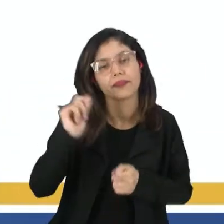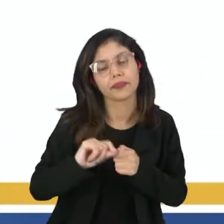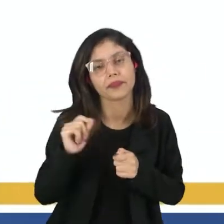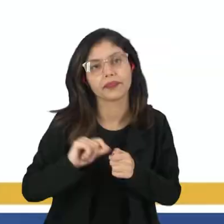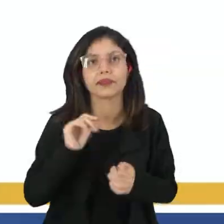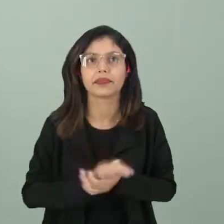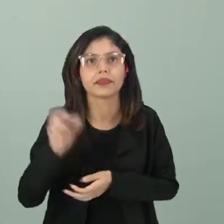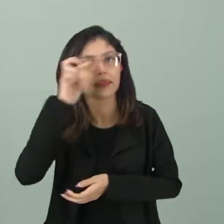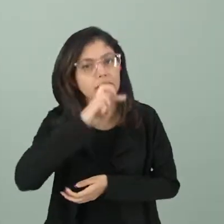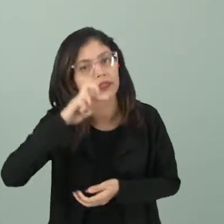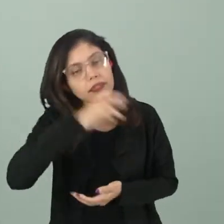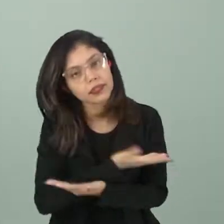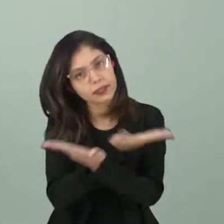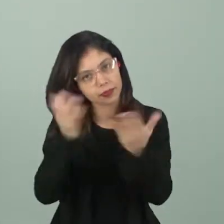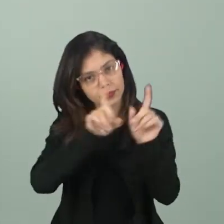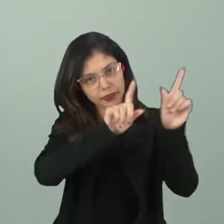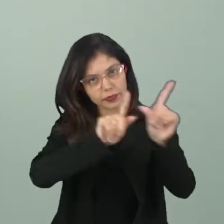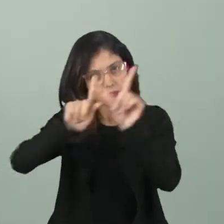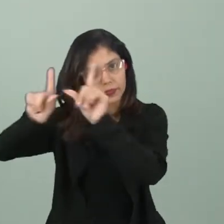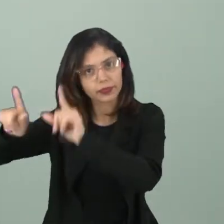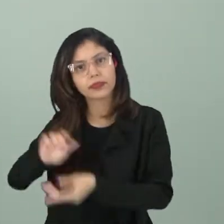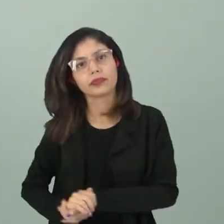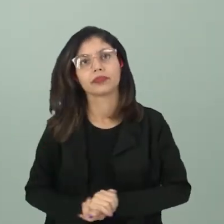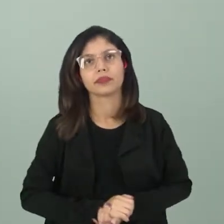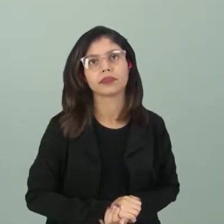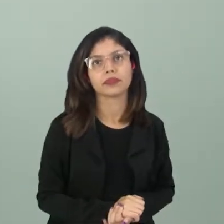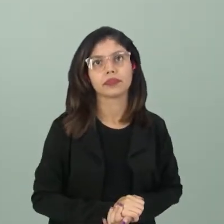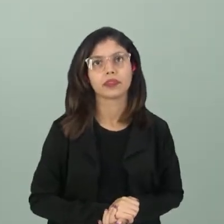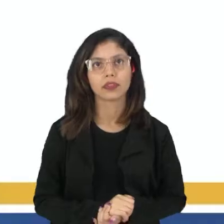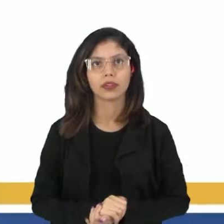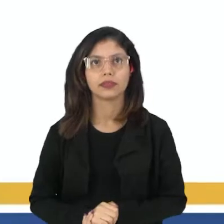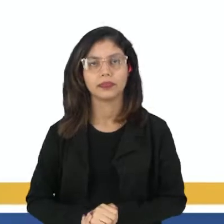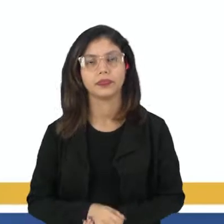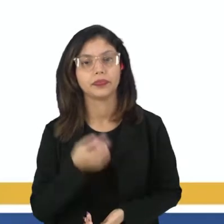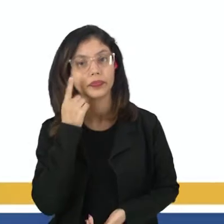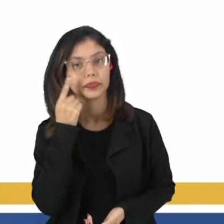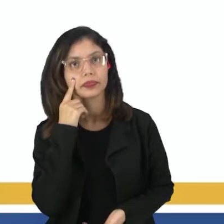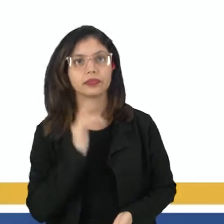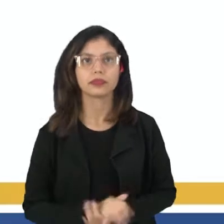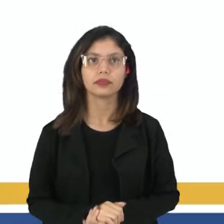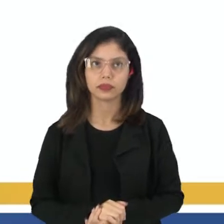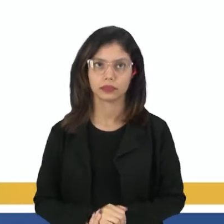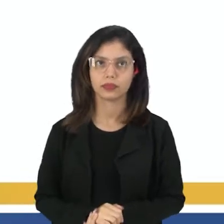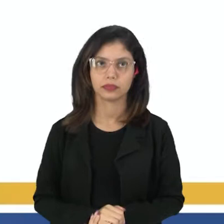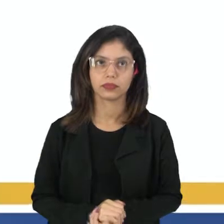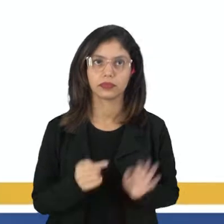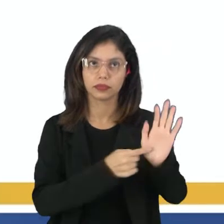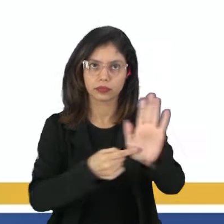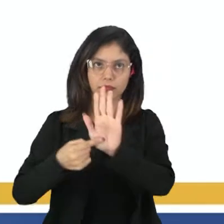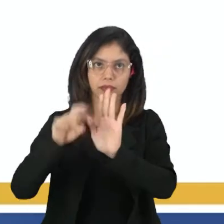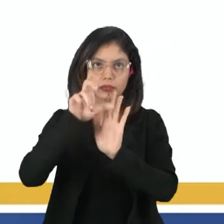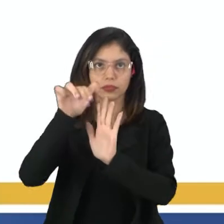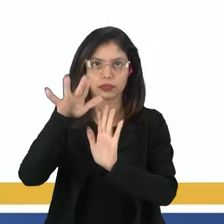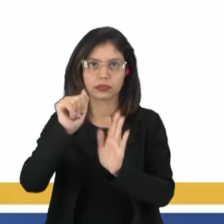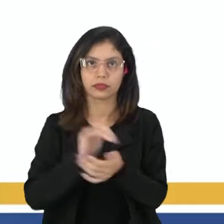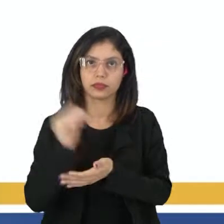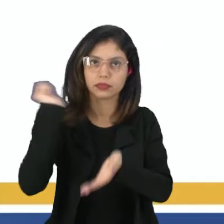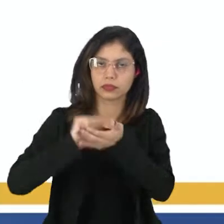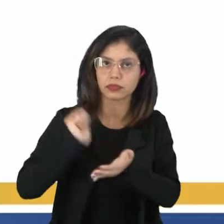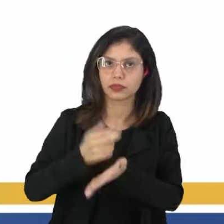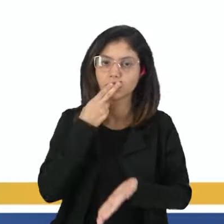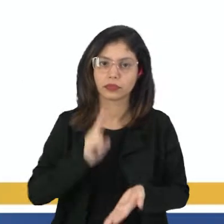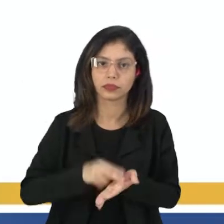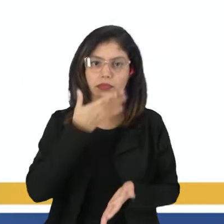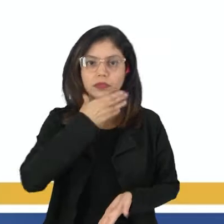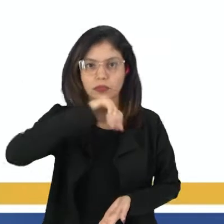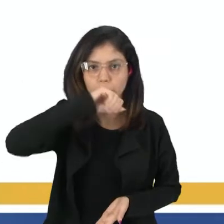fazer a análise dessa tirinha. Vamos lá então. Vamos analisar a tirinha. Na tira, Calvin está escrevendo